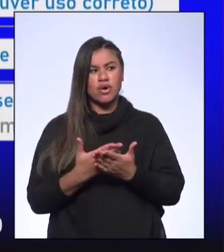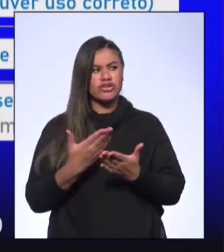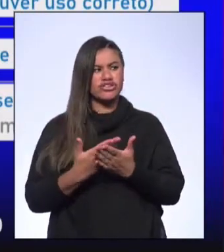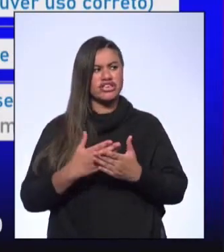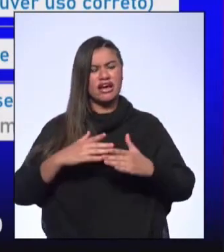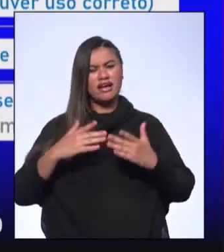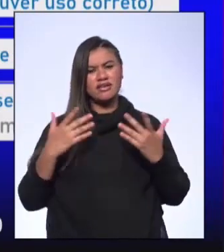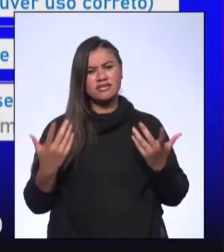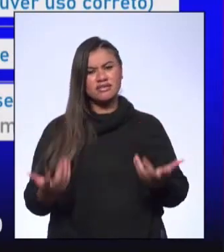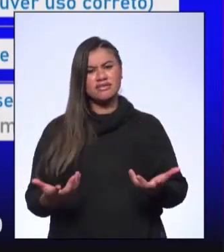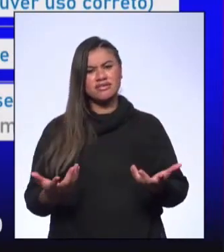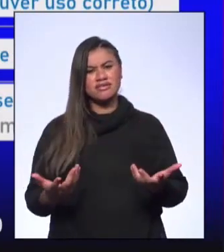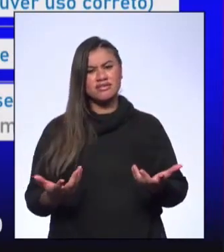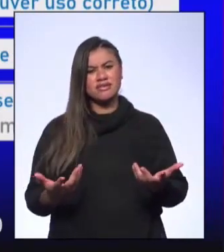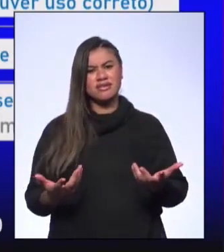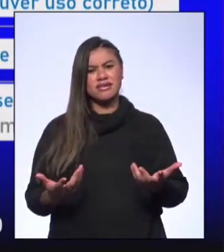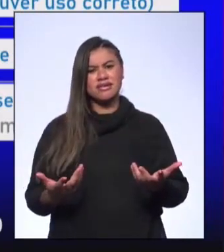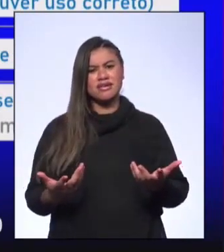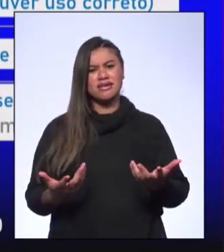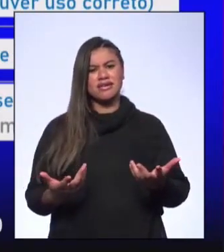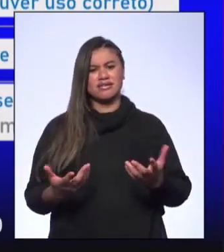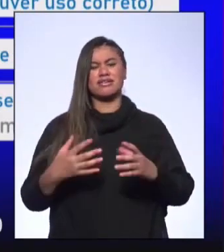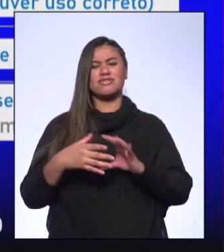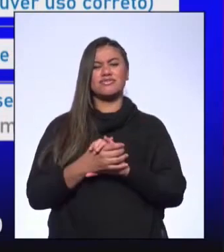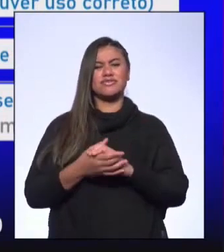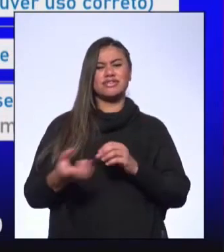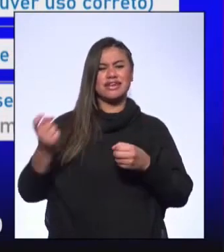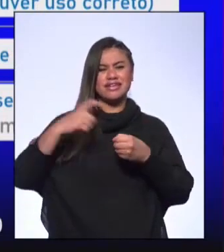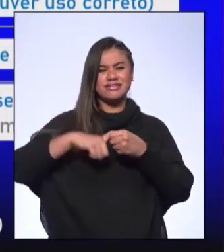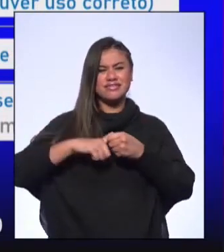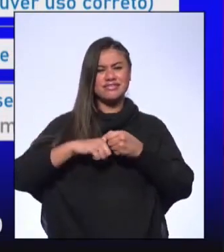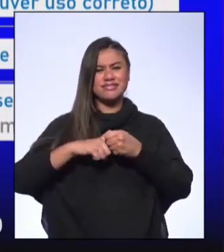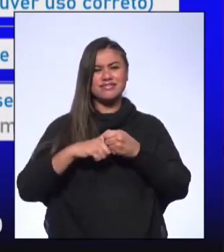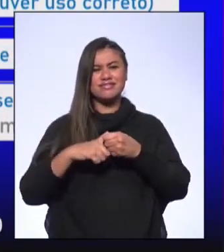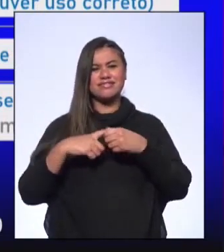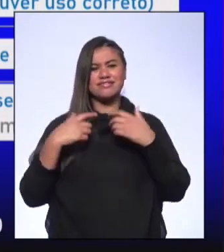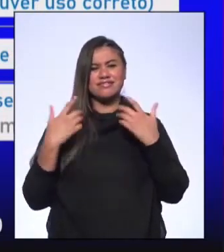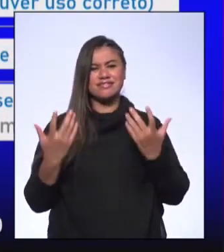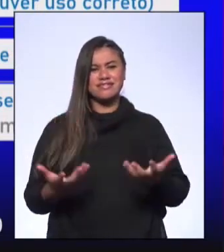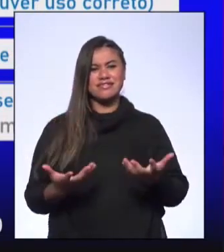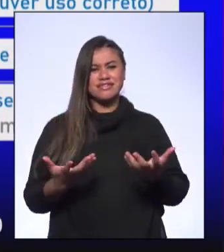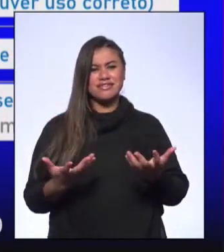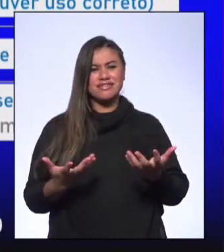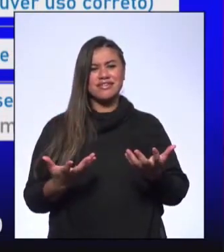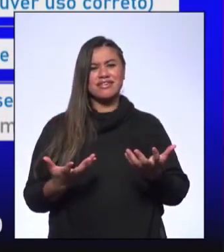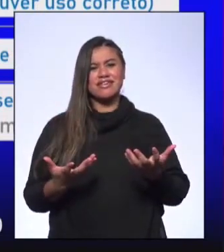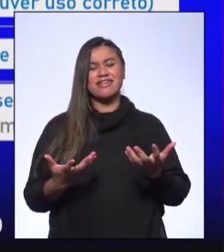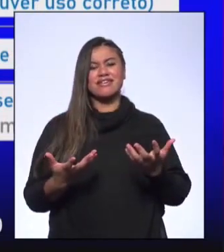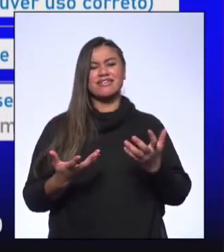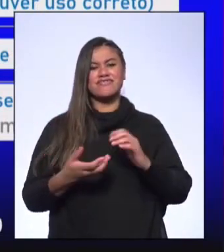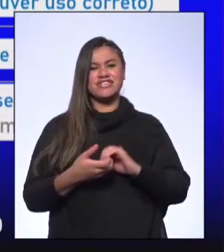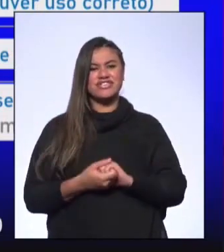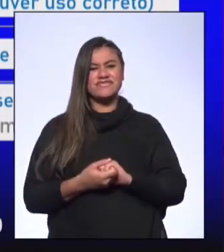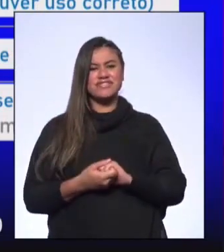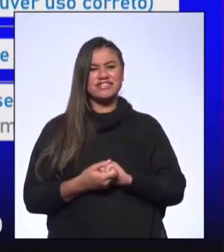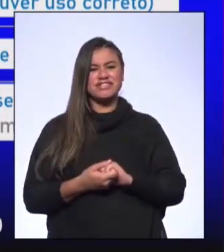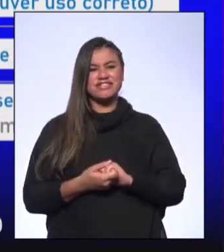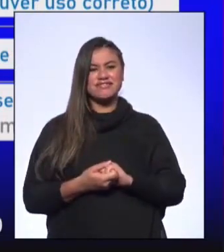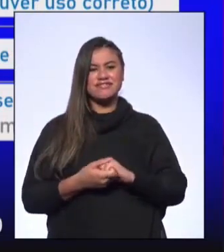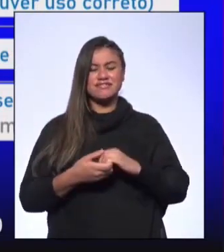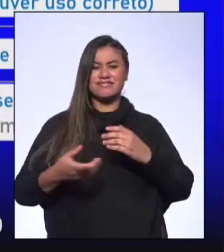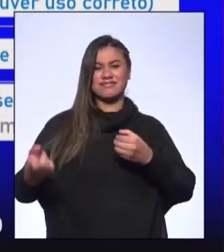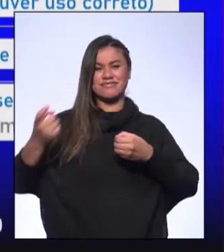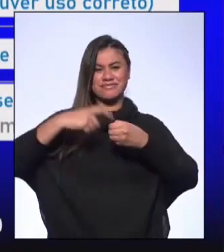possível e, num primeiro momento, um retorno híbrido. Esse seria, vamos dizer, o cenário mais conservador, mais